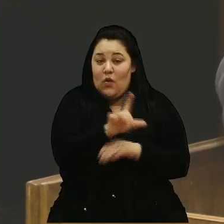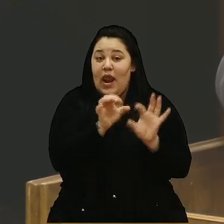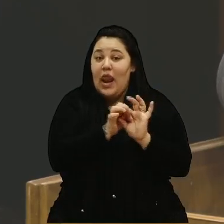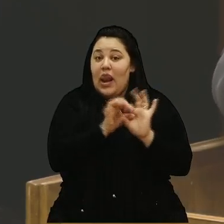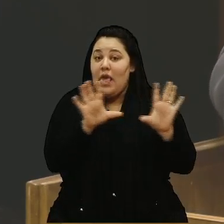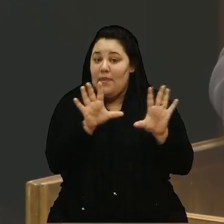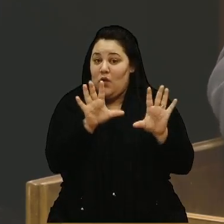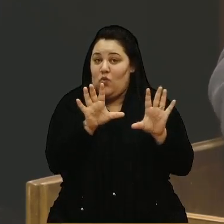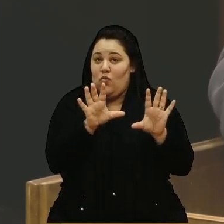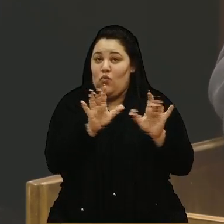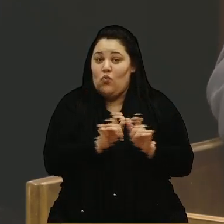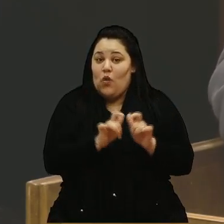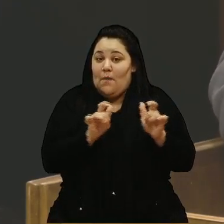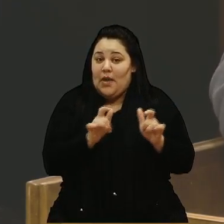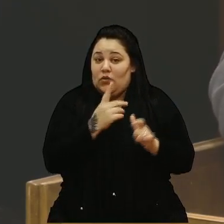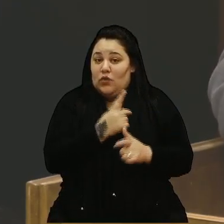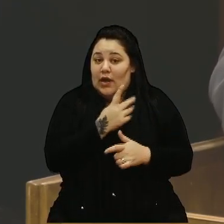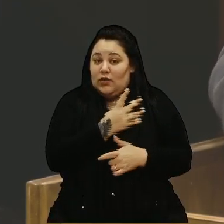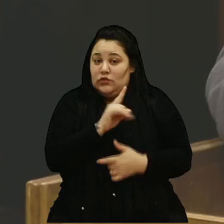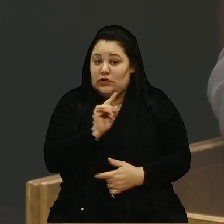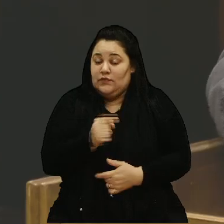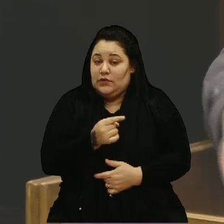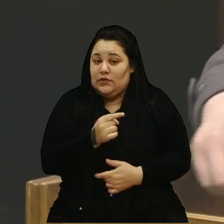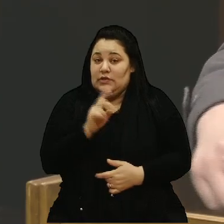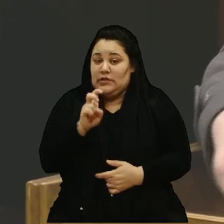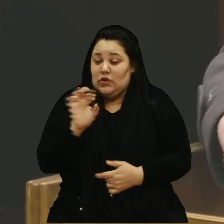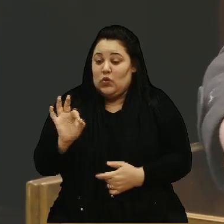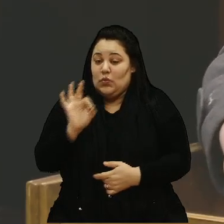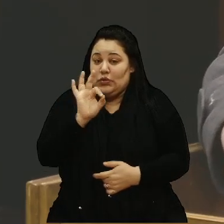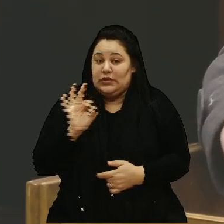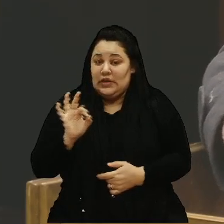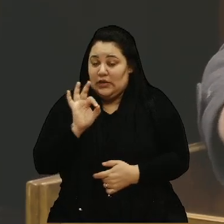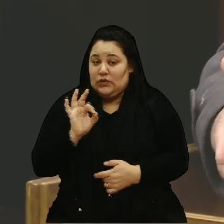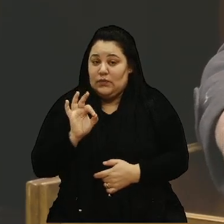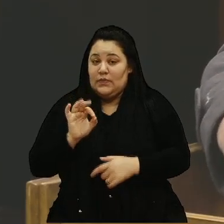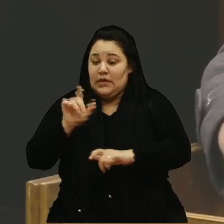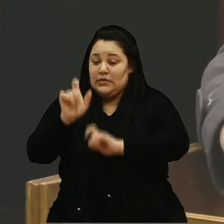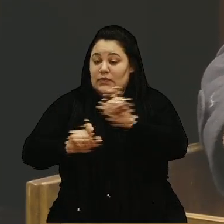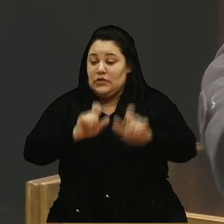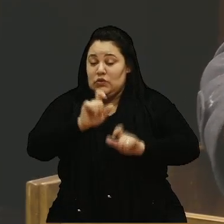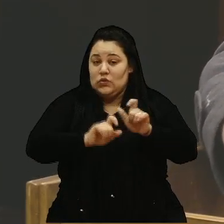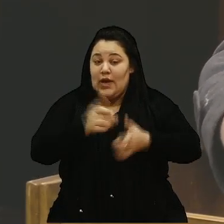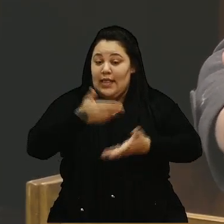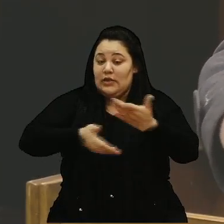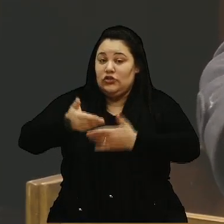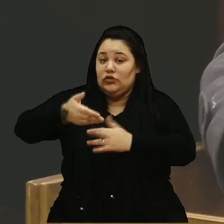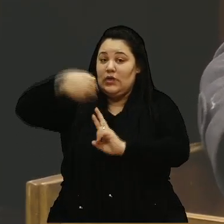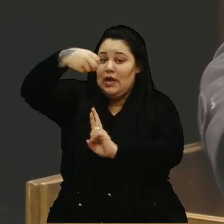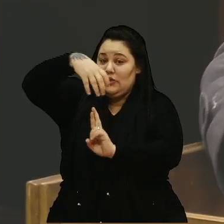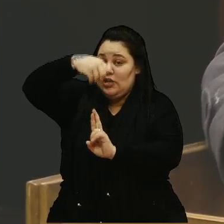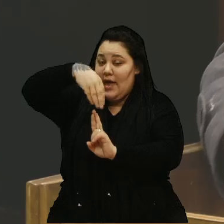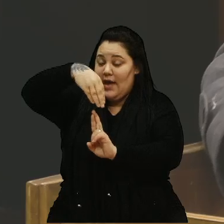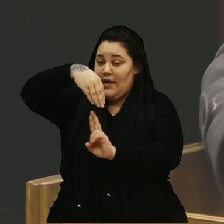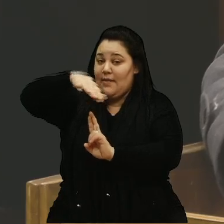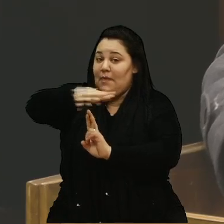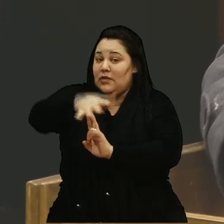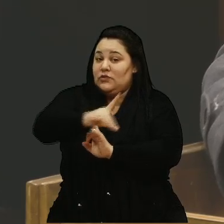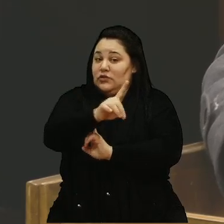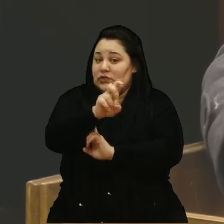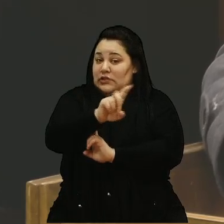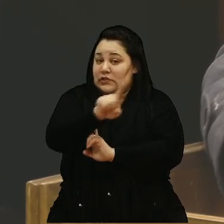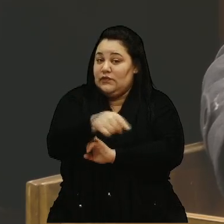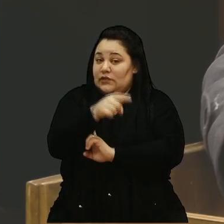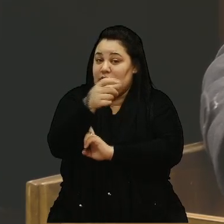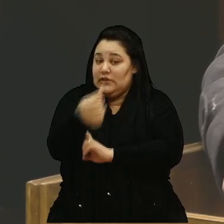de 14,5% para os consumidores atendidos pela RGE. E desse cerca de 15,6%